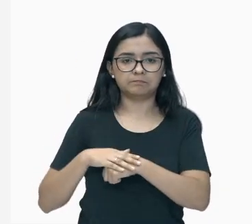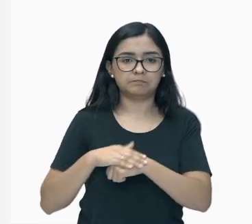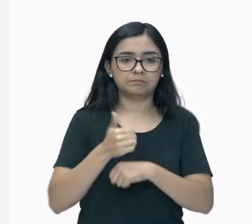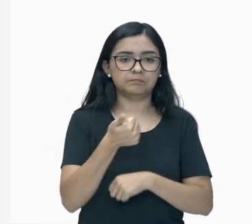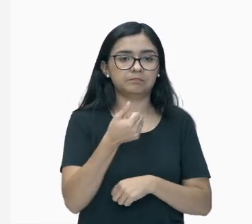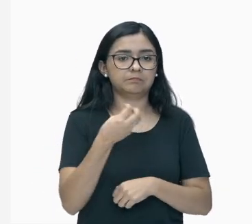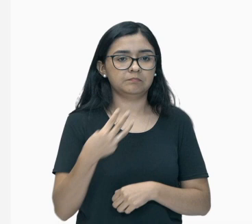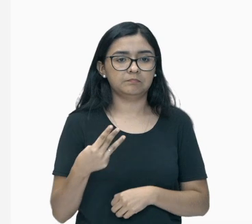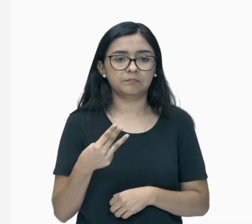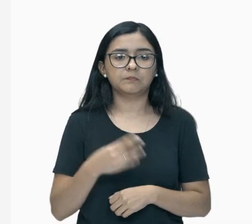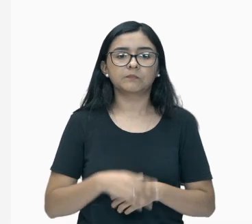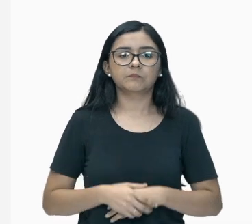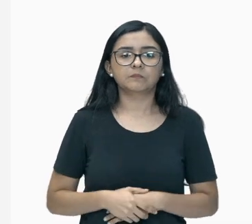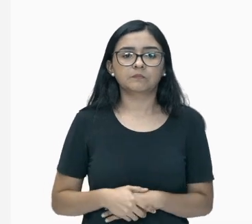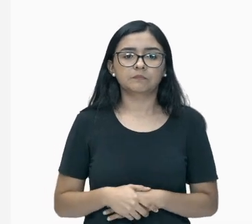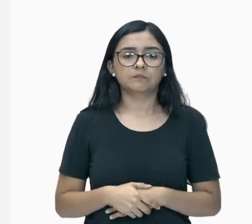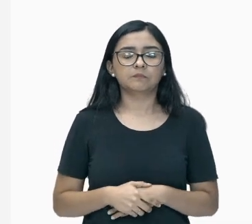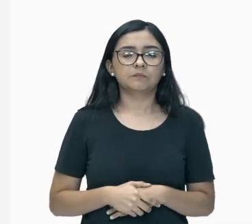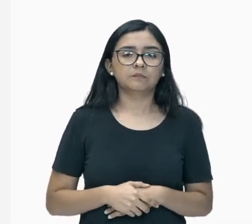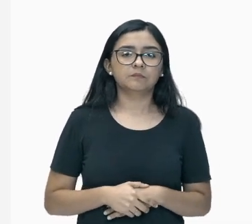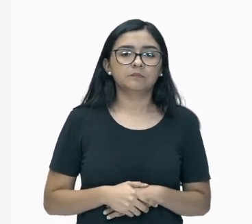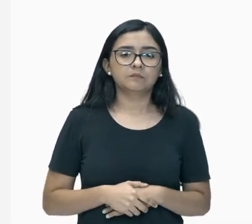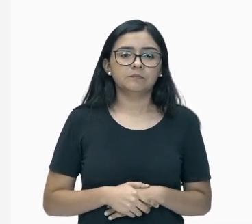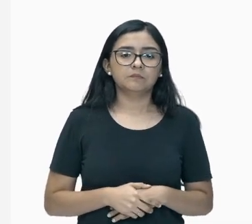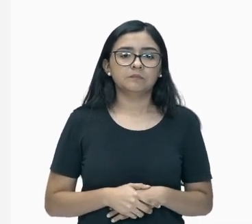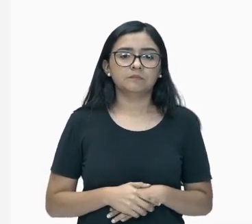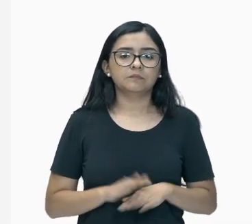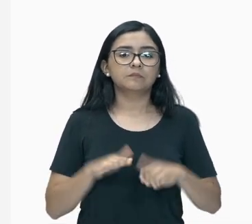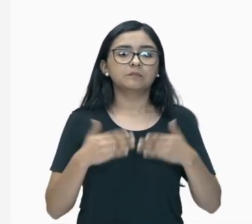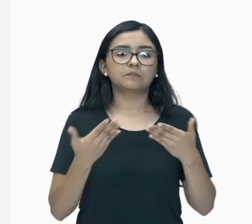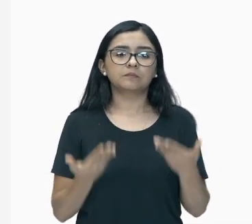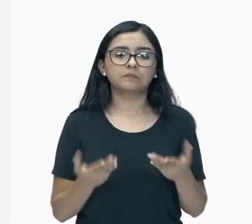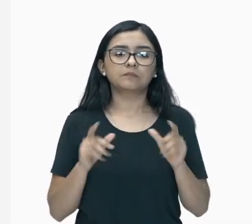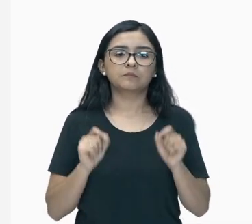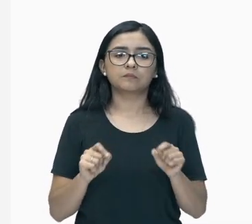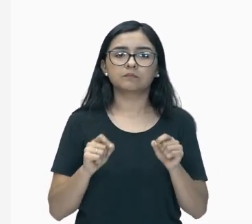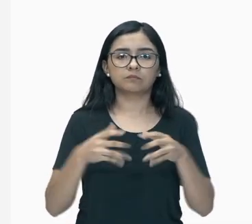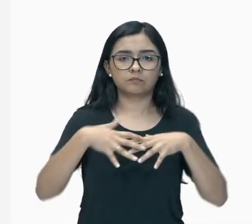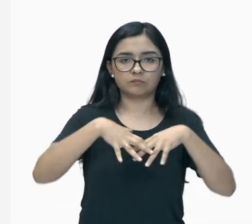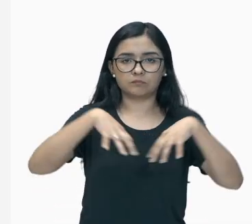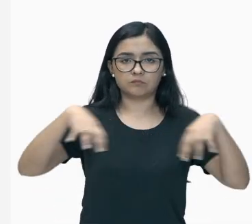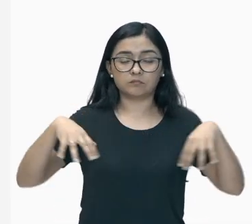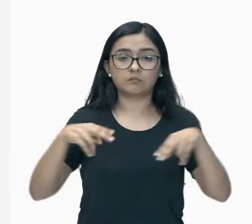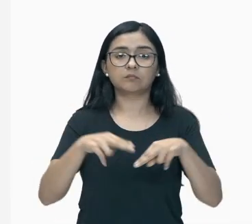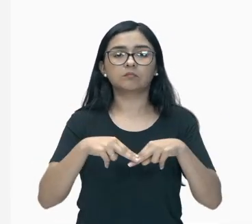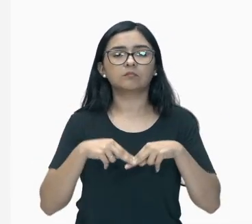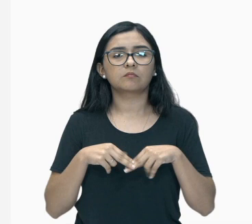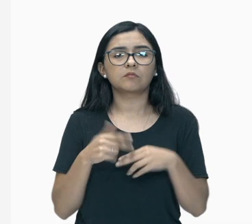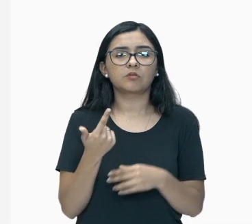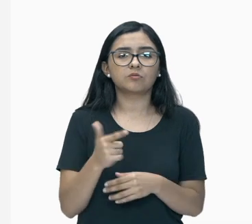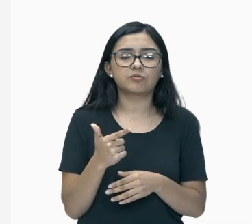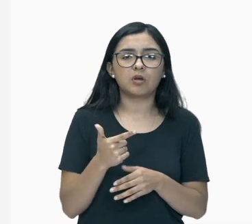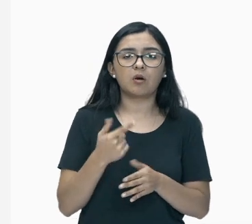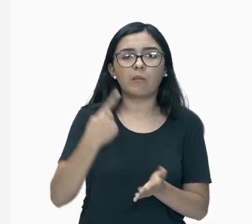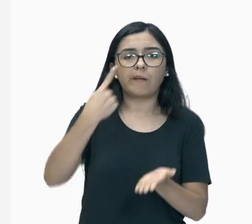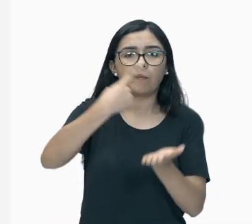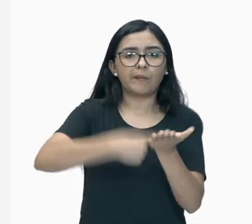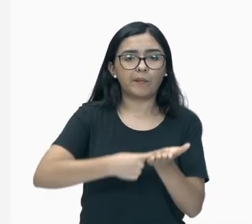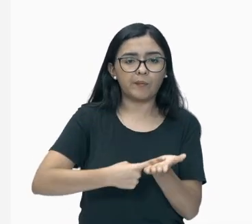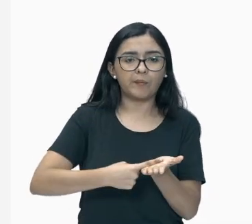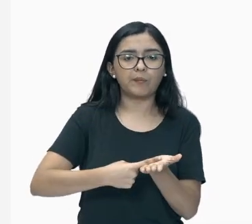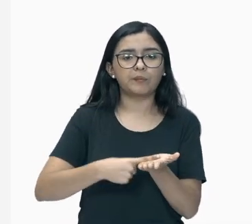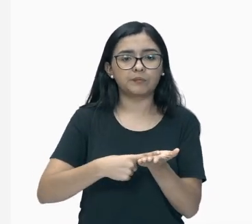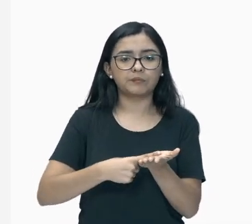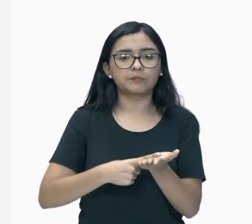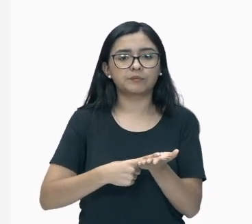Vamos lá, o rompimento foi fruto da pouca habilidade da Inglaterra em negociar, né, e fazer as